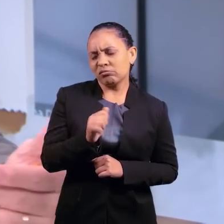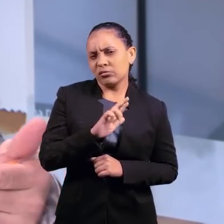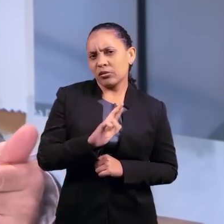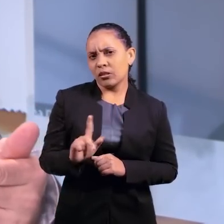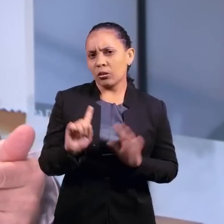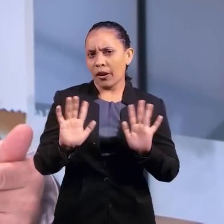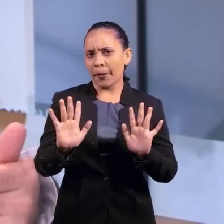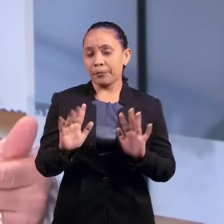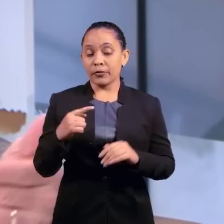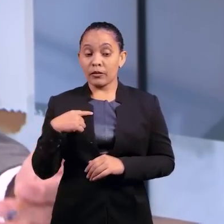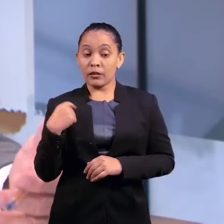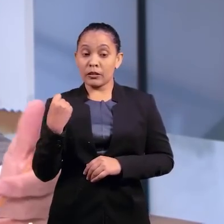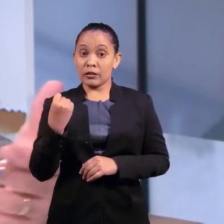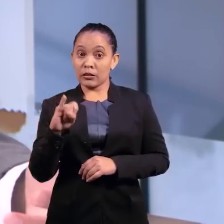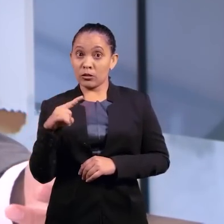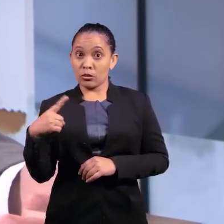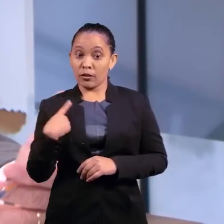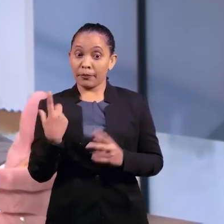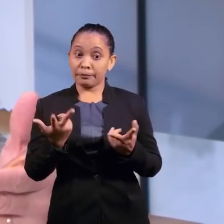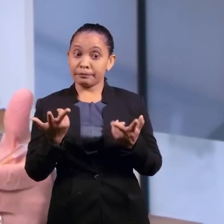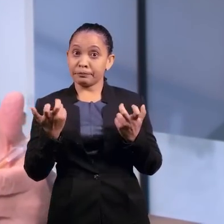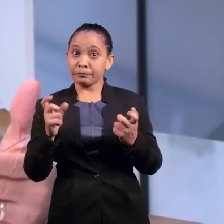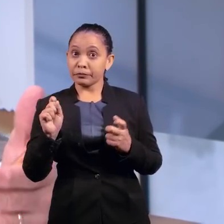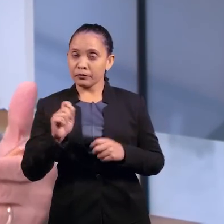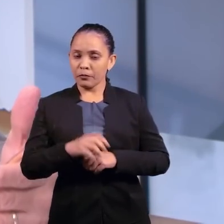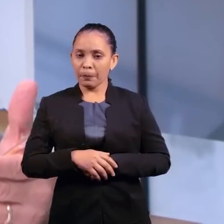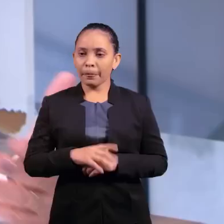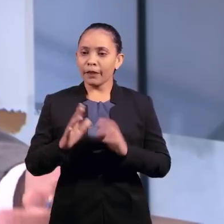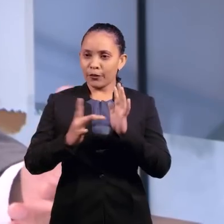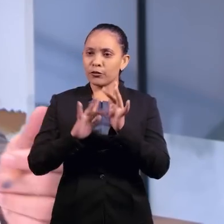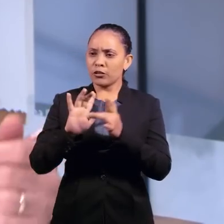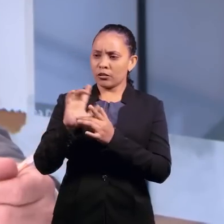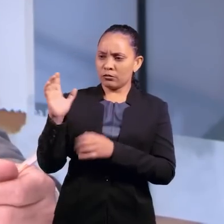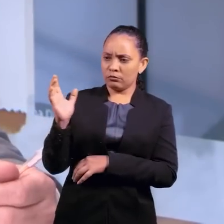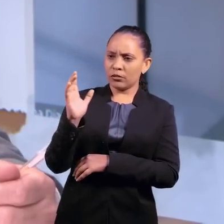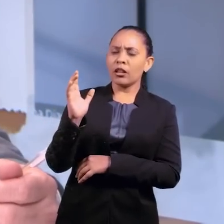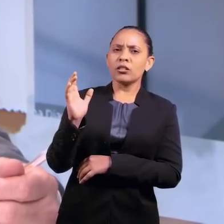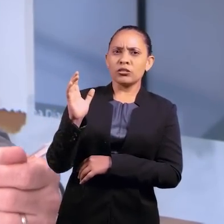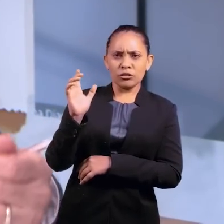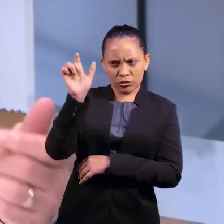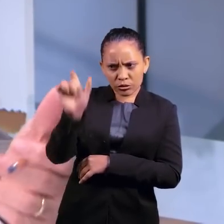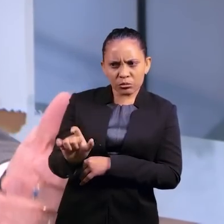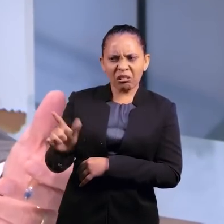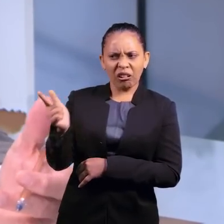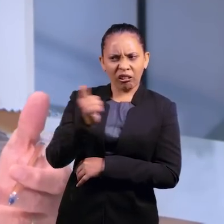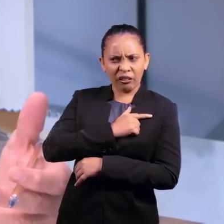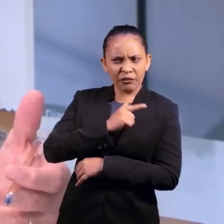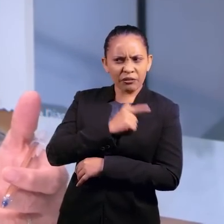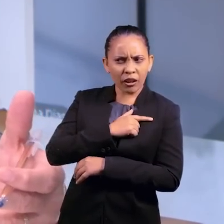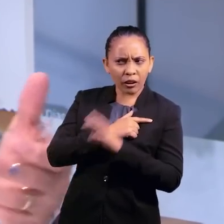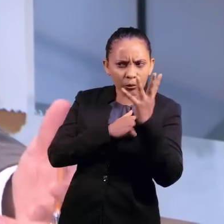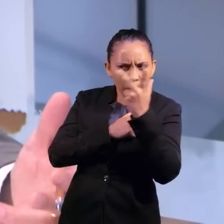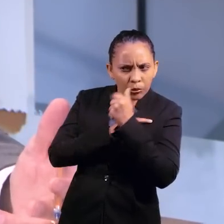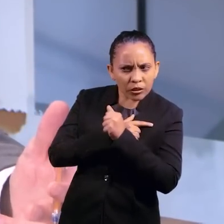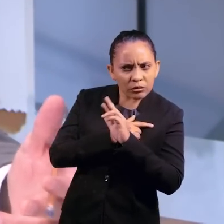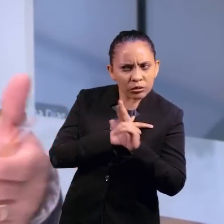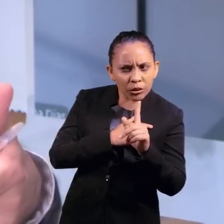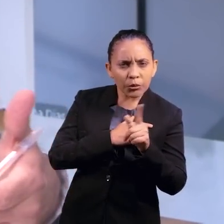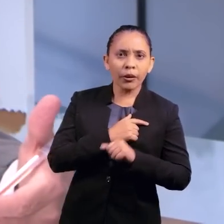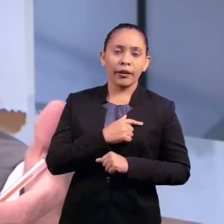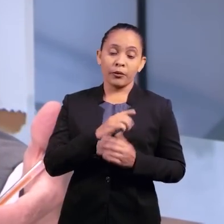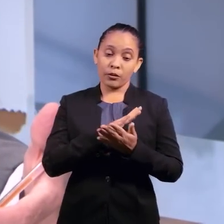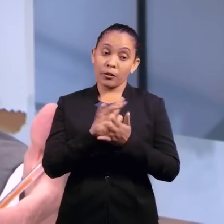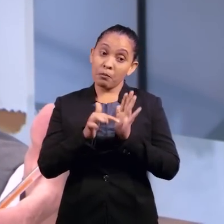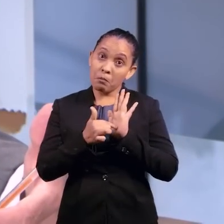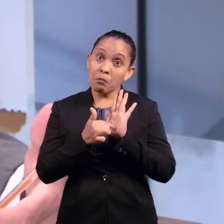Se nós fôssemos levar ao pé da letra aqui, podemos levar, o Senhor Jesus era feio. Ele não tinha beleza nem formosura. É o que